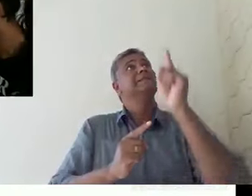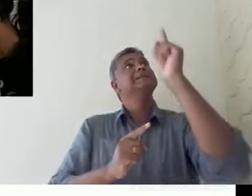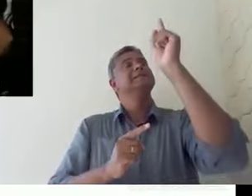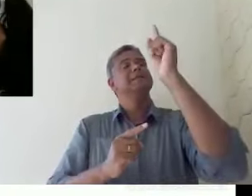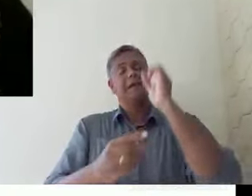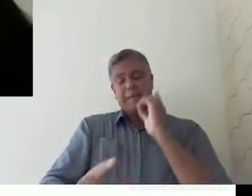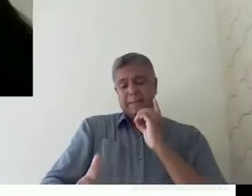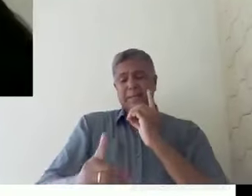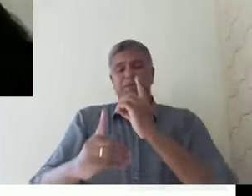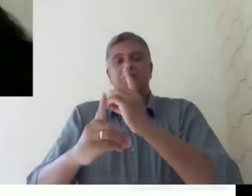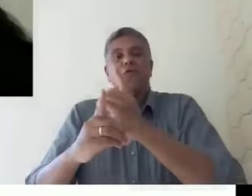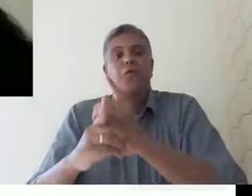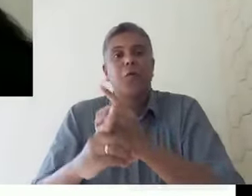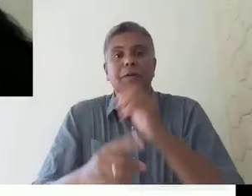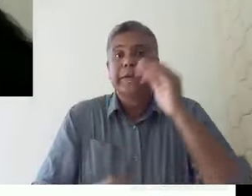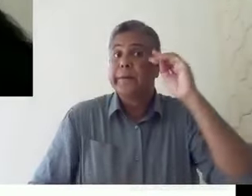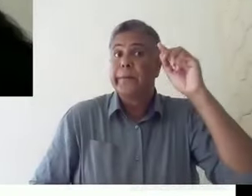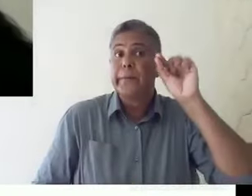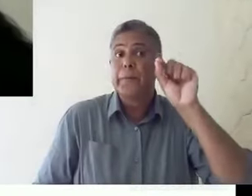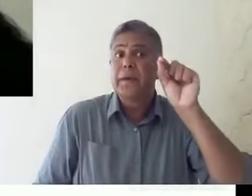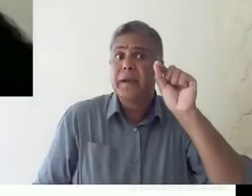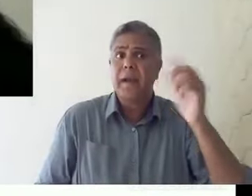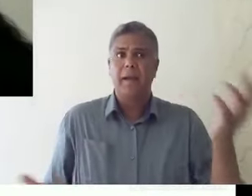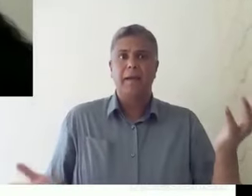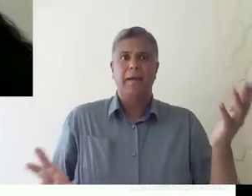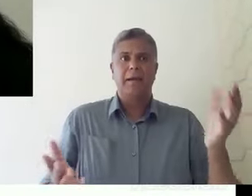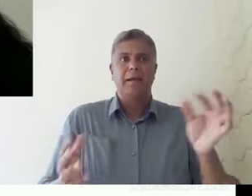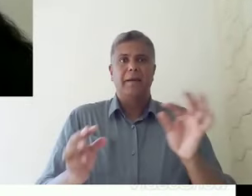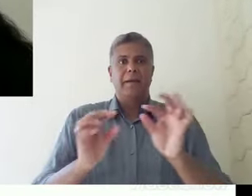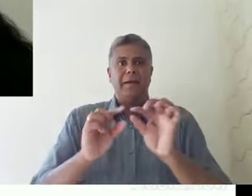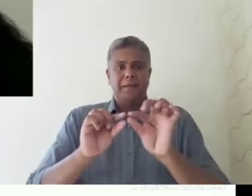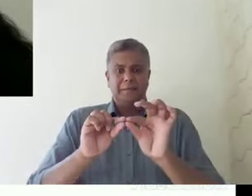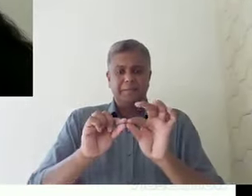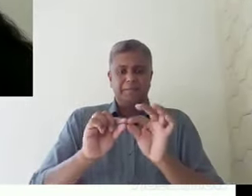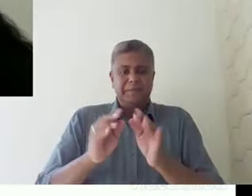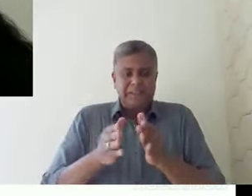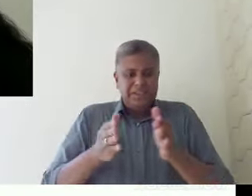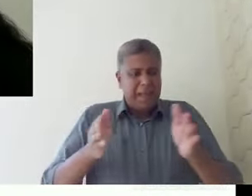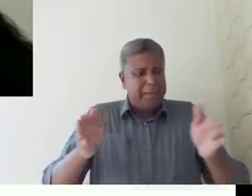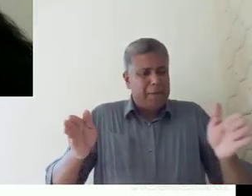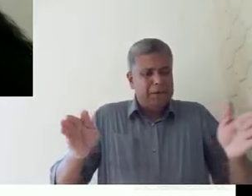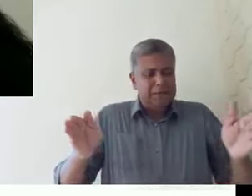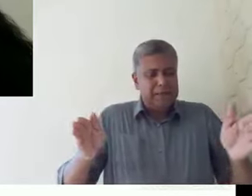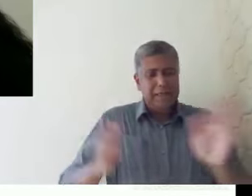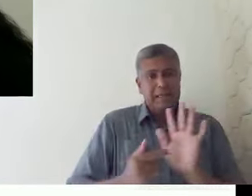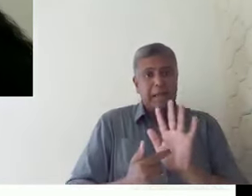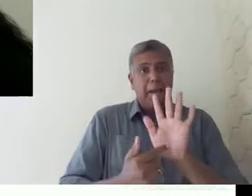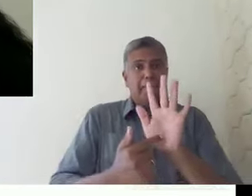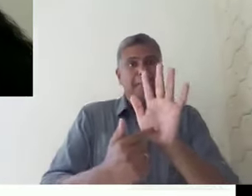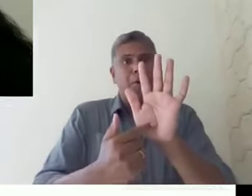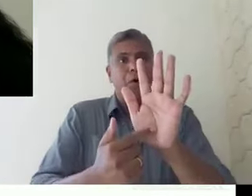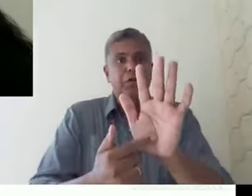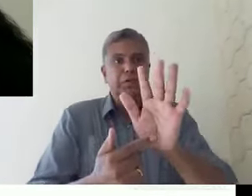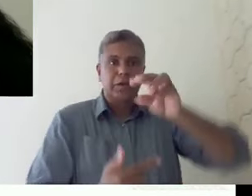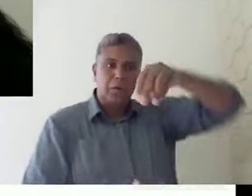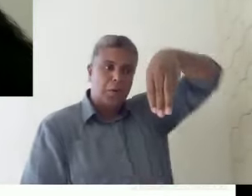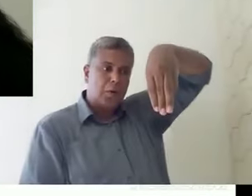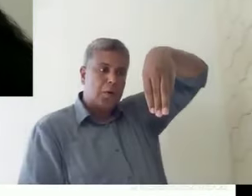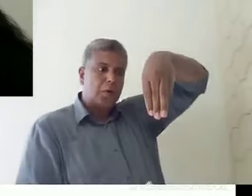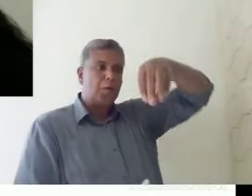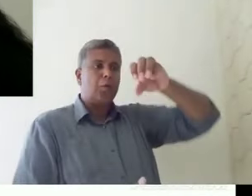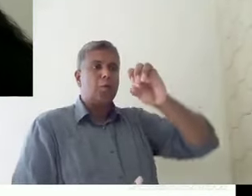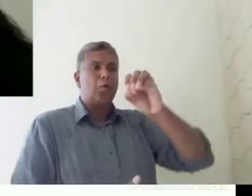cima. Assim, a gente encontra aqui, esses tamanhos aqui, eles indicam o